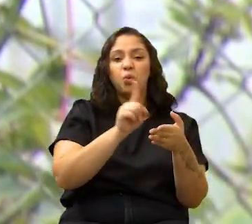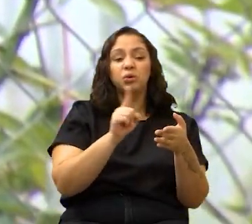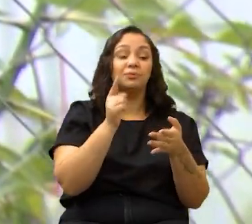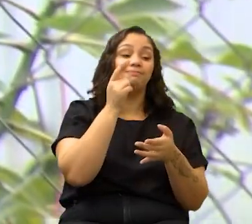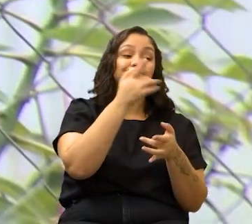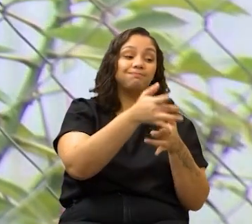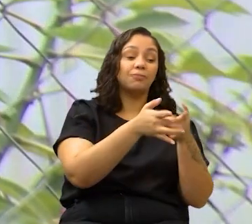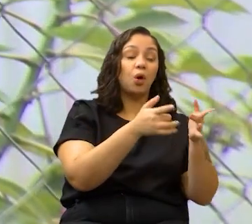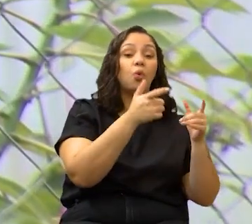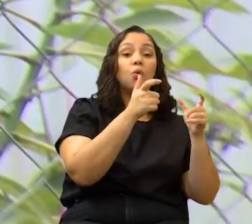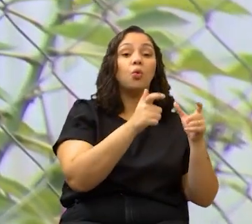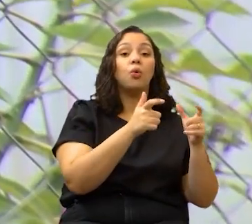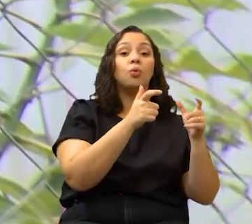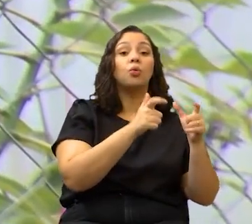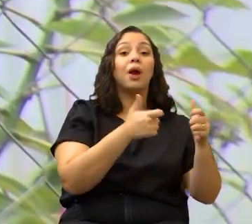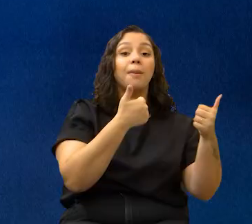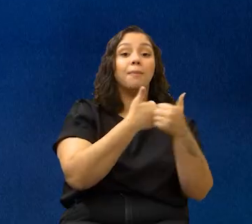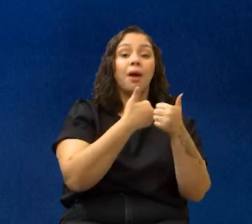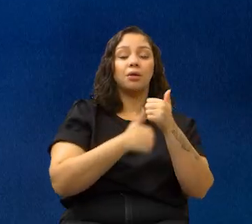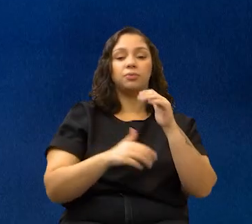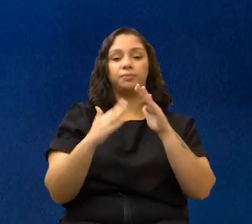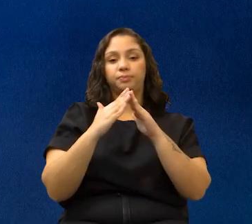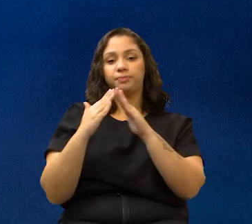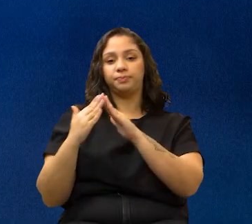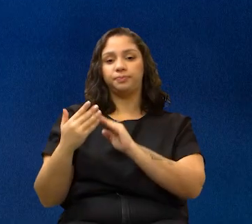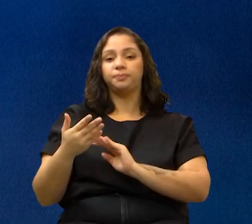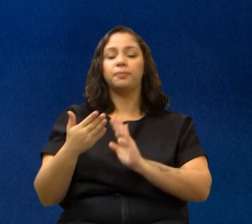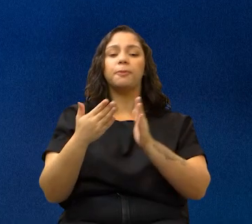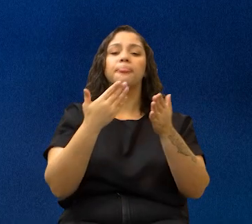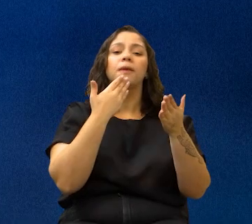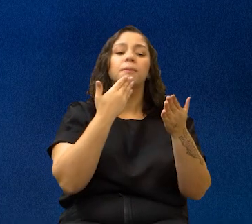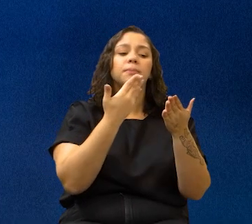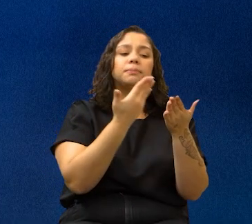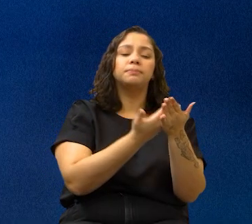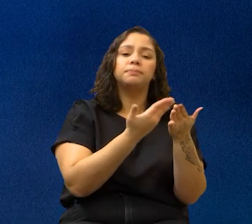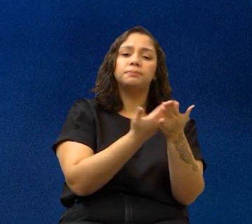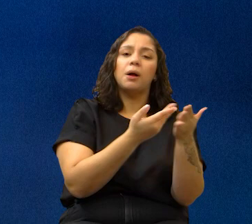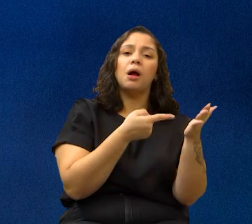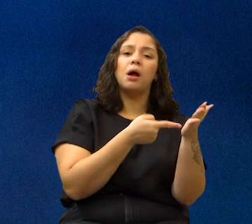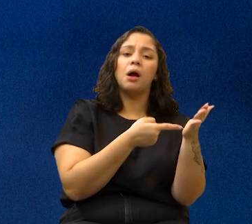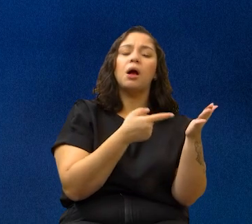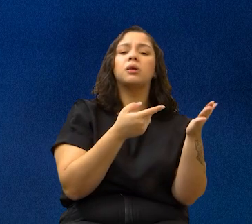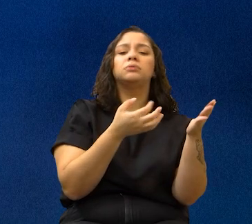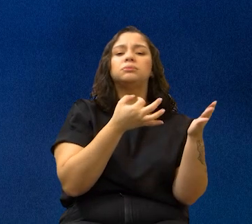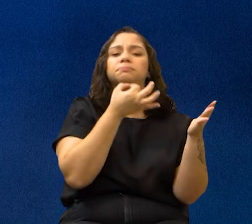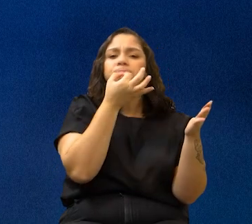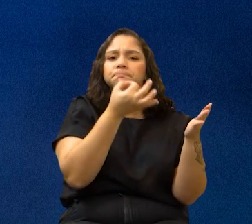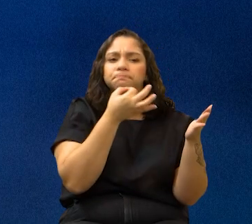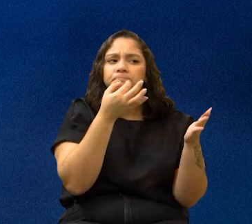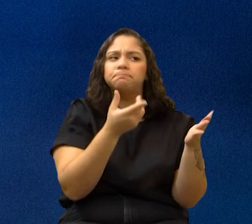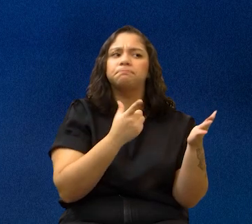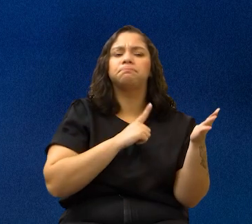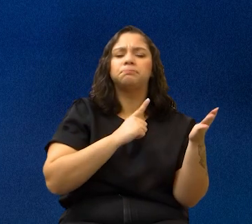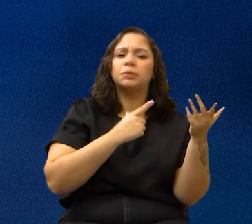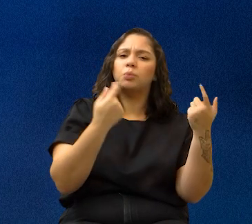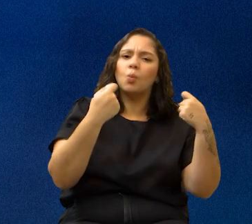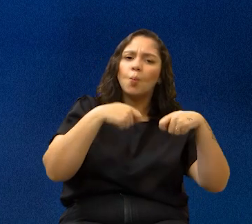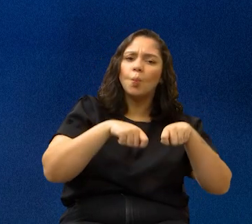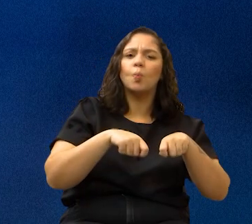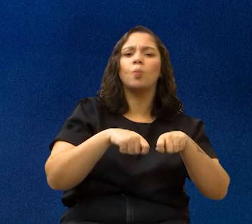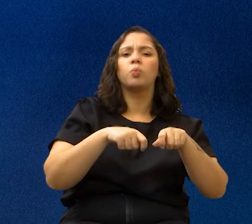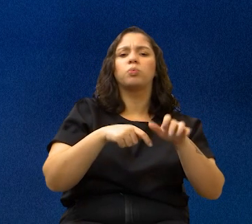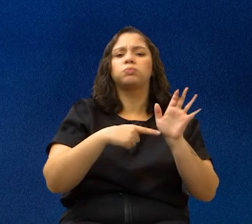numa região mais próxima, né, da sua moradia. No requerimento, o parlamentar questionou se existe a possibilidade da